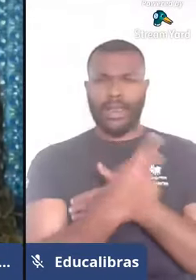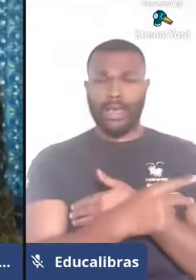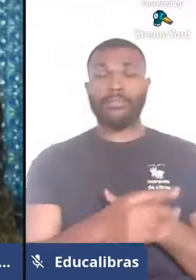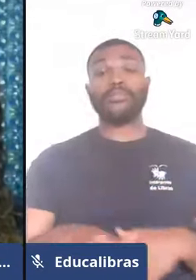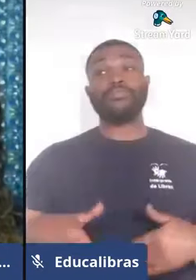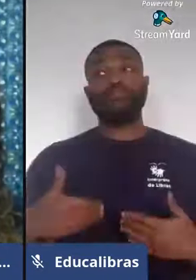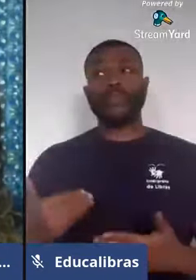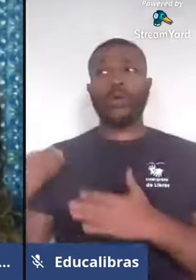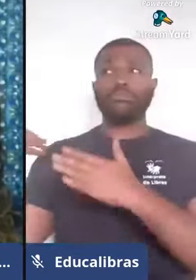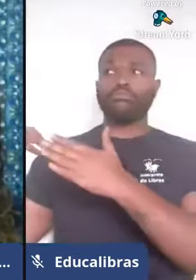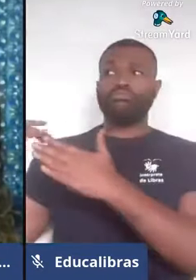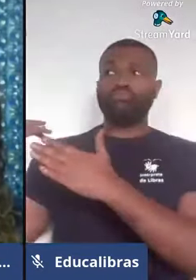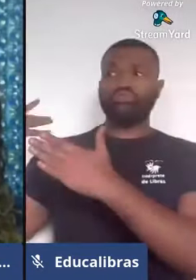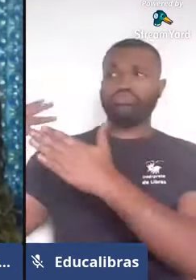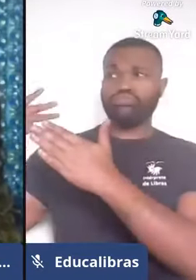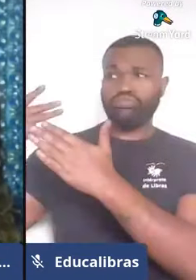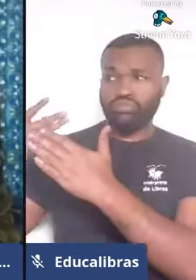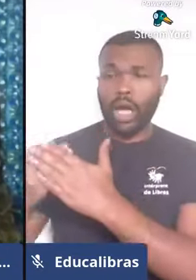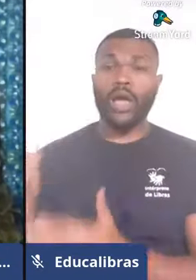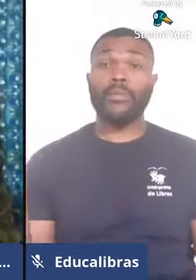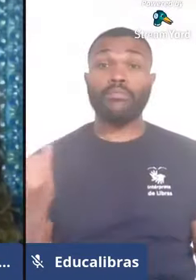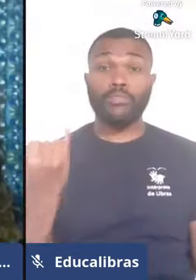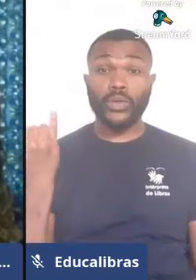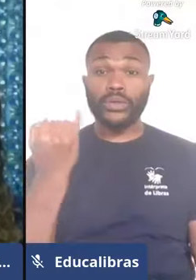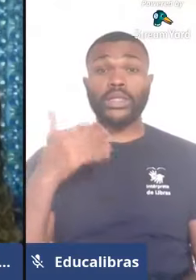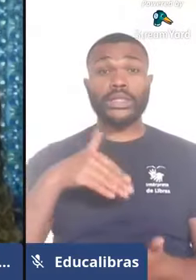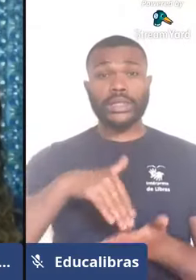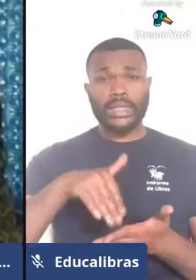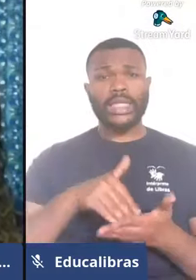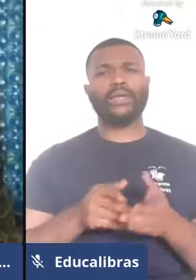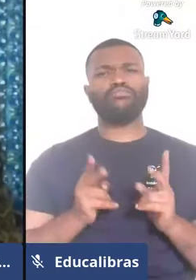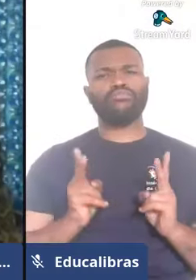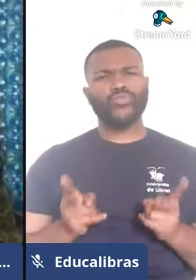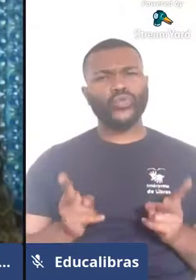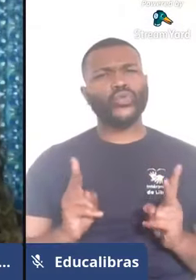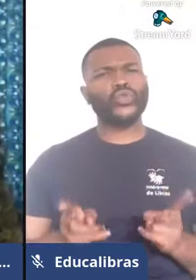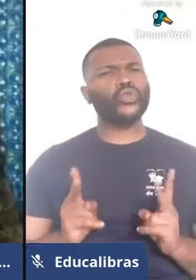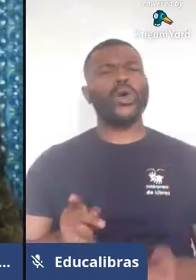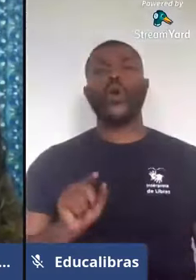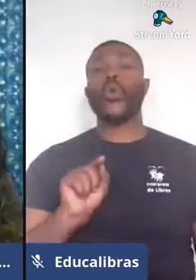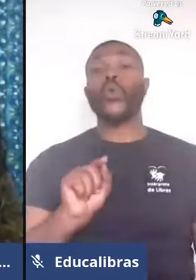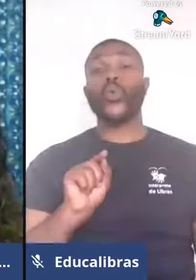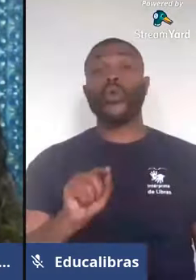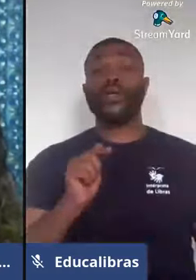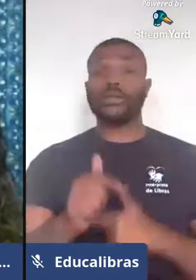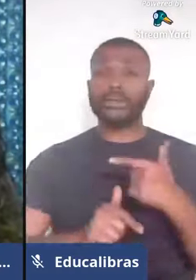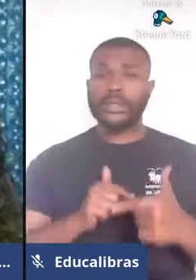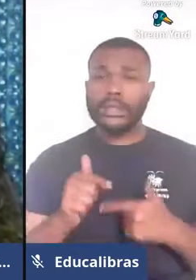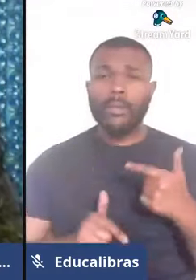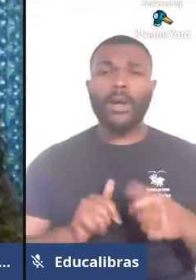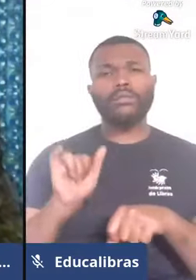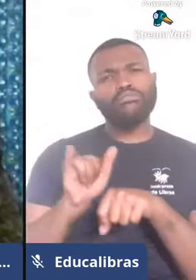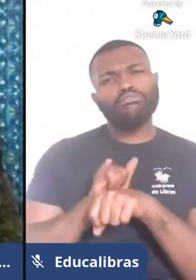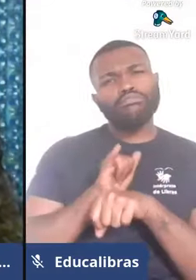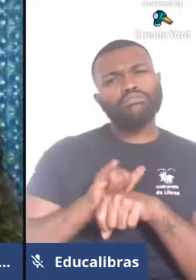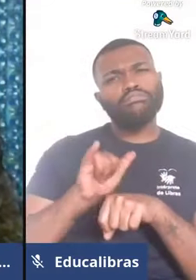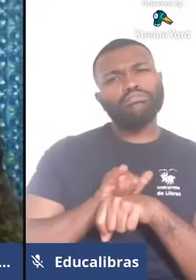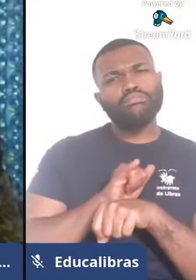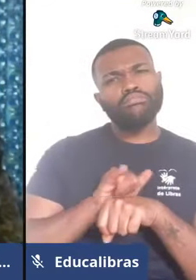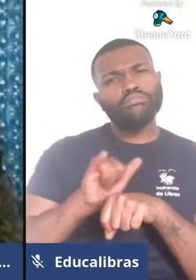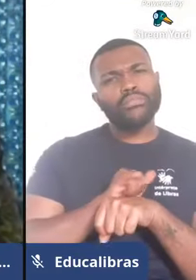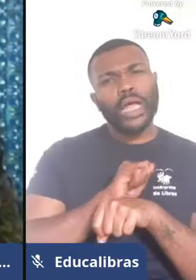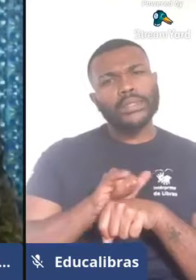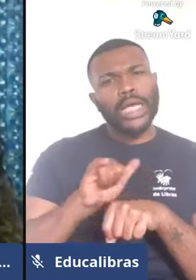mais fundamental que a secretaria começou a fazer e continua fazendo é esse trabalho de articulação com as